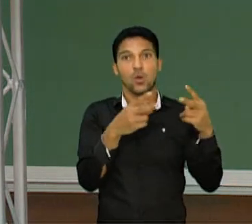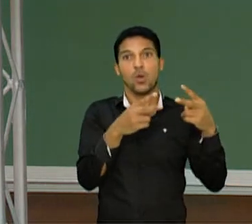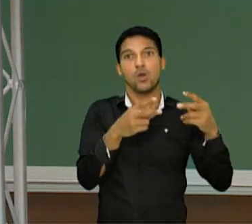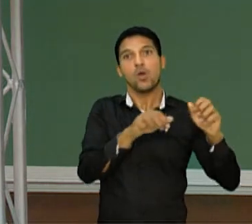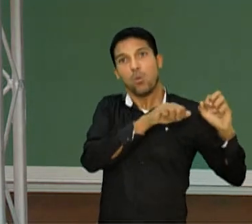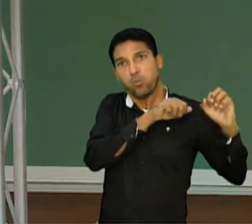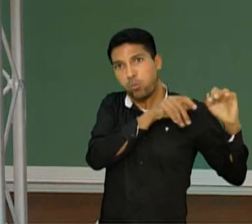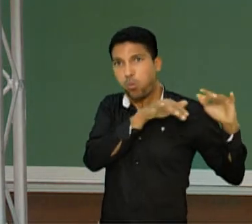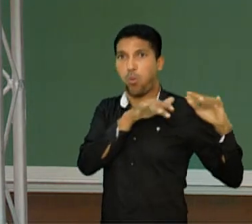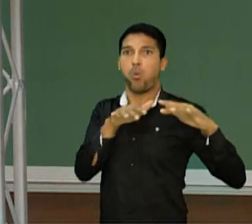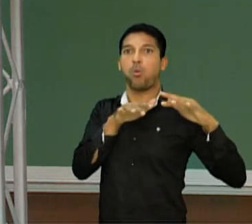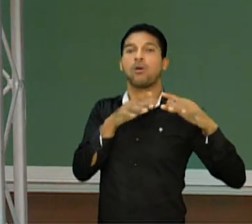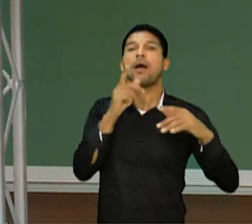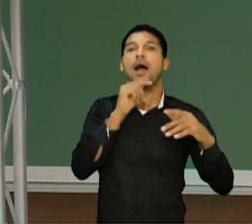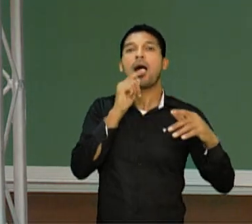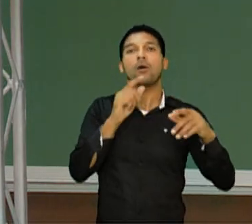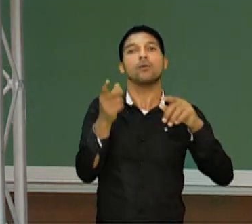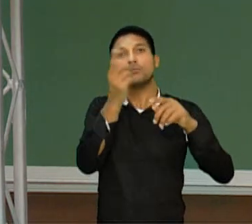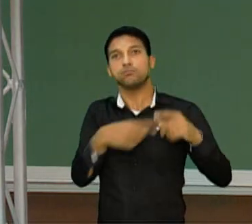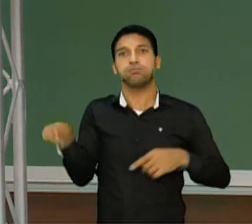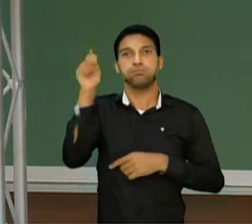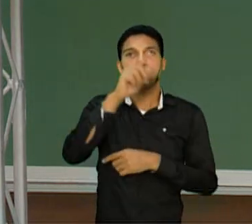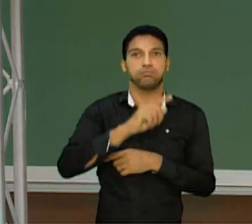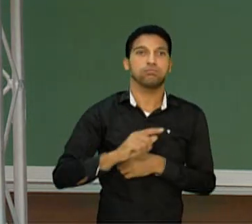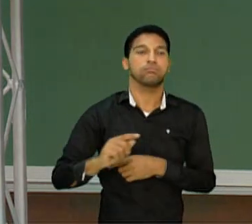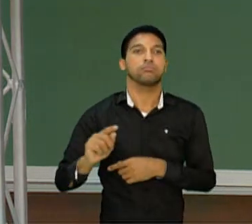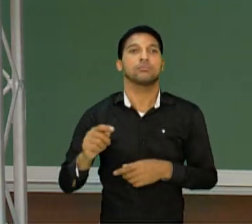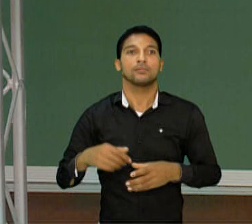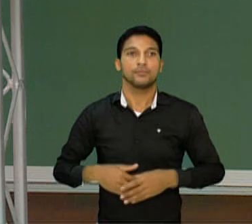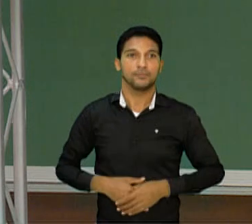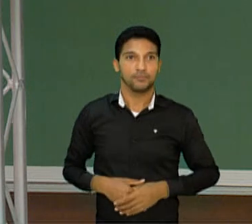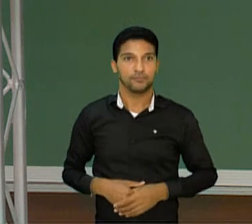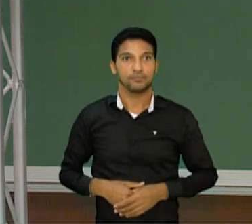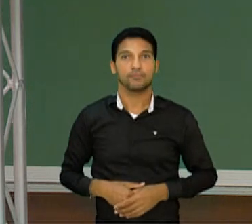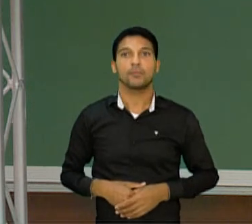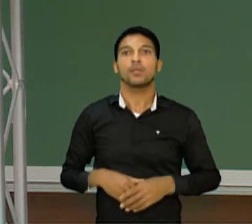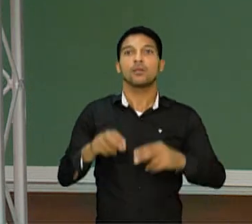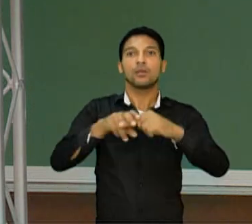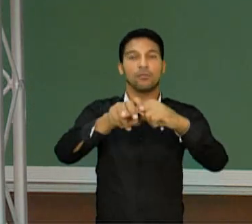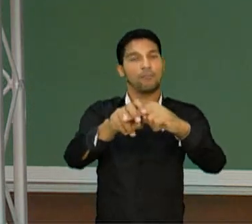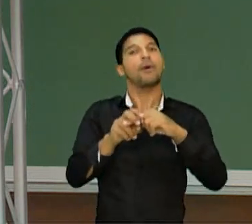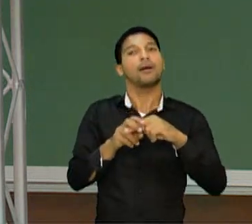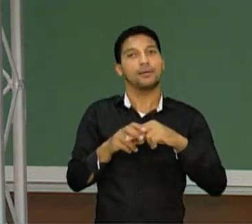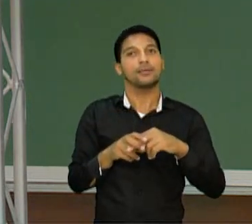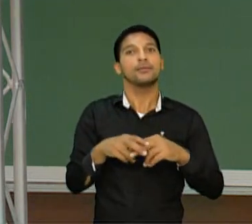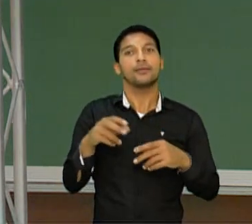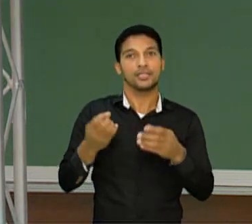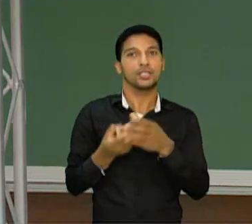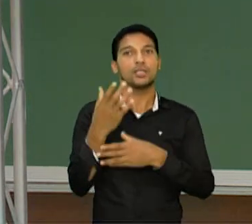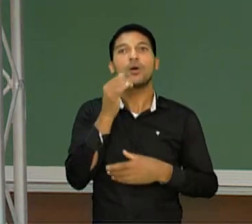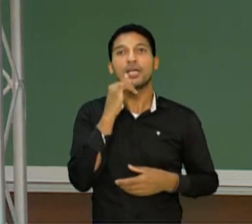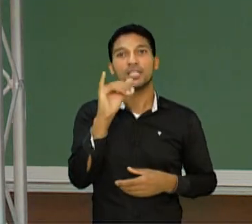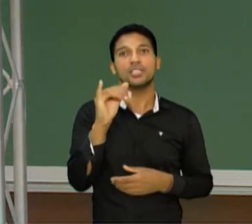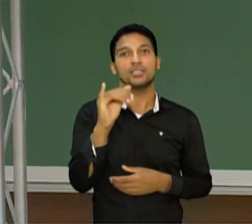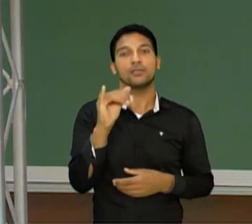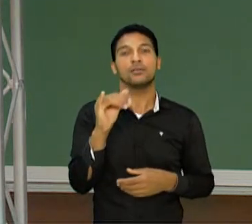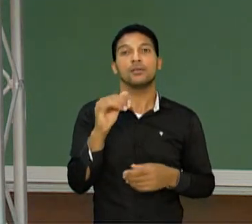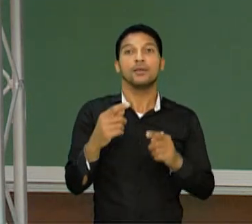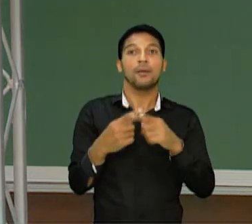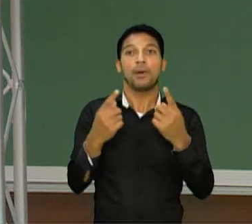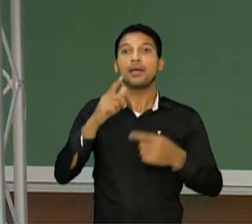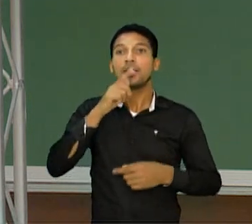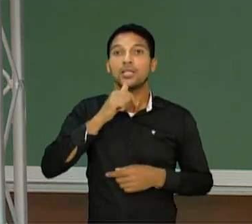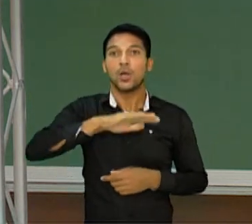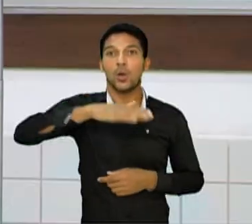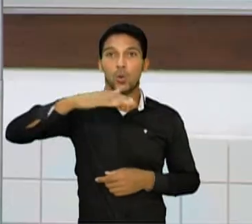água retorne. Este tipo de situação neutraliza um problema da energia das marés, que é a